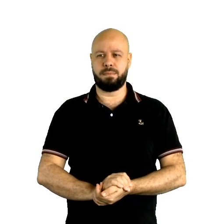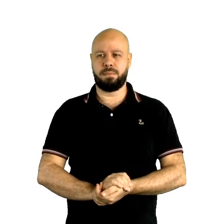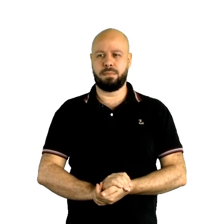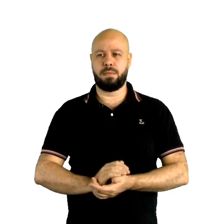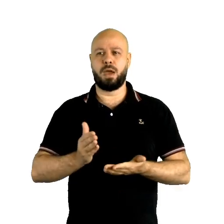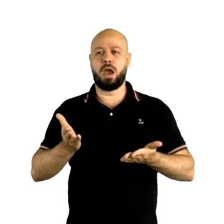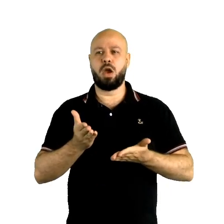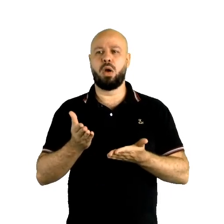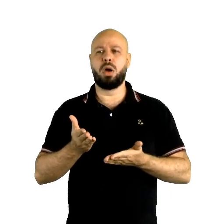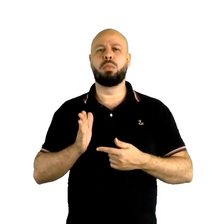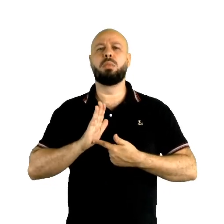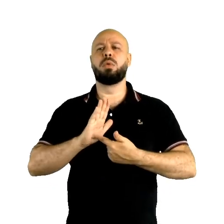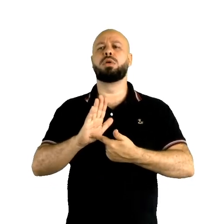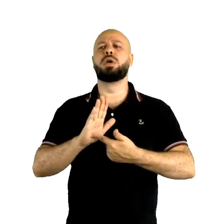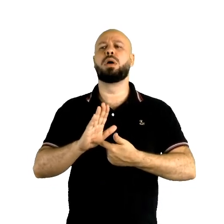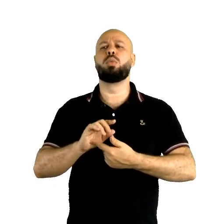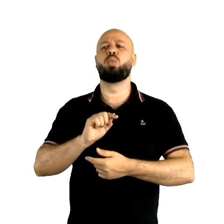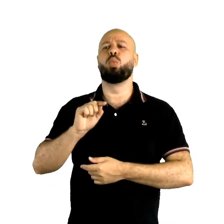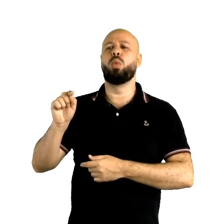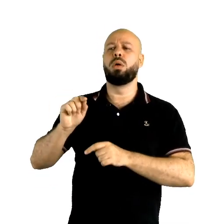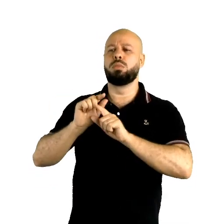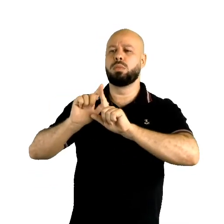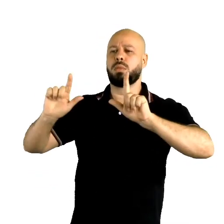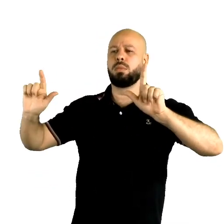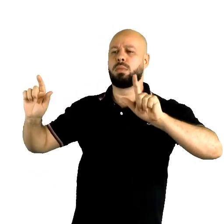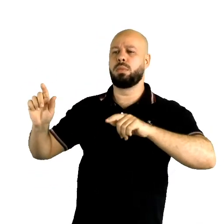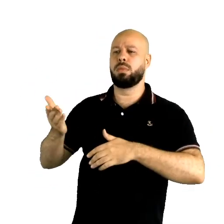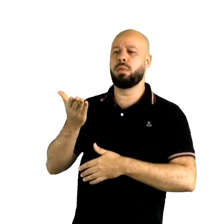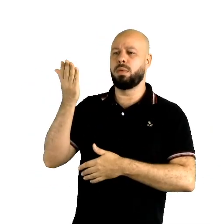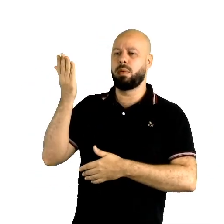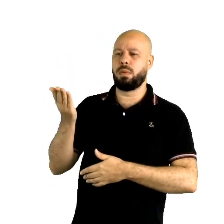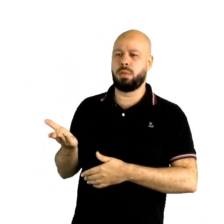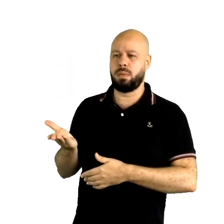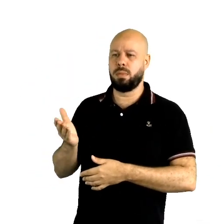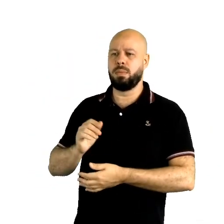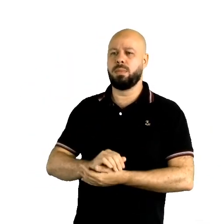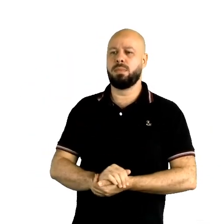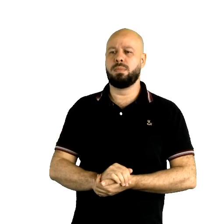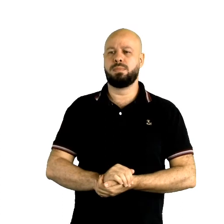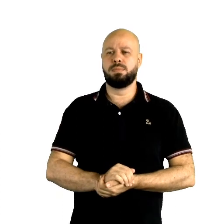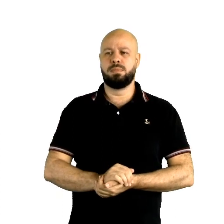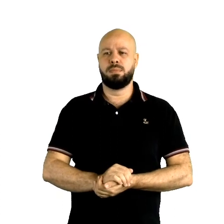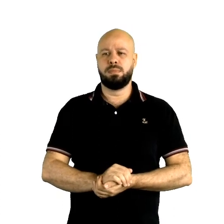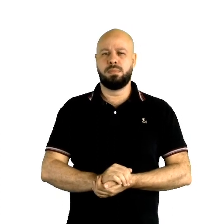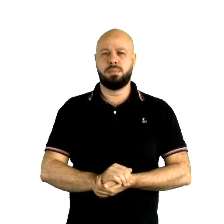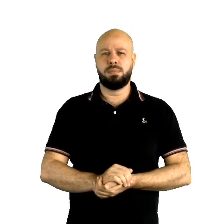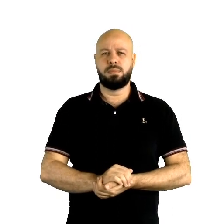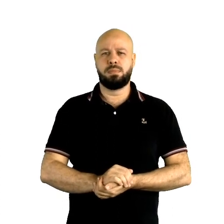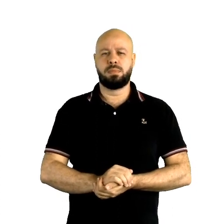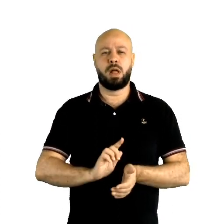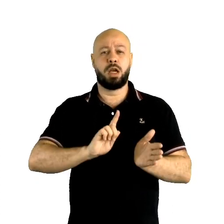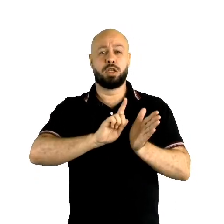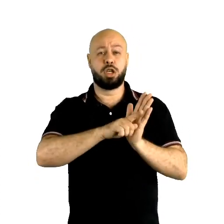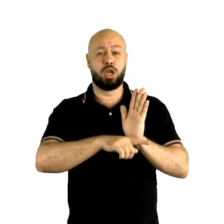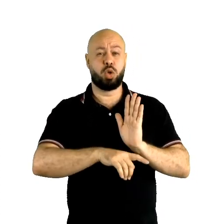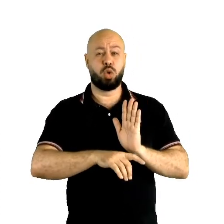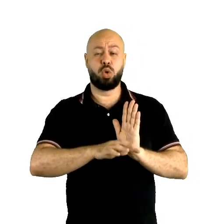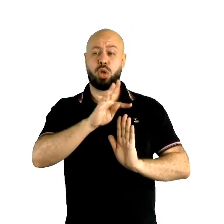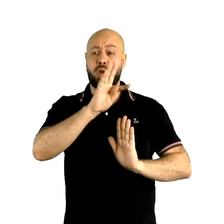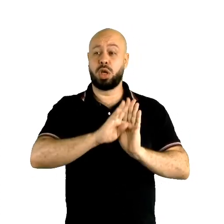Agora eu vou te mostrar na nossa tela, observe bem essa telinha que vai entrar aí agora, certo? Gênero